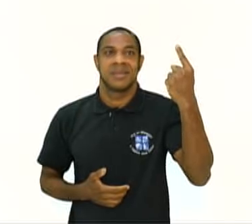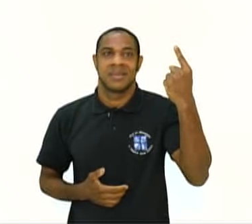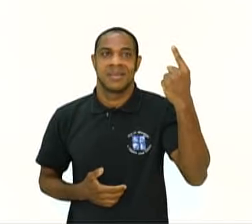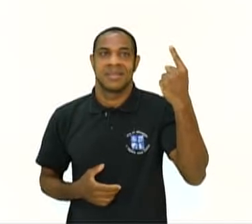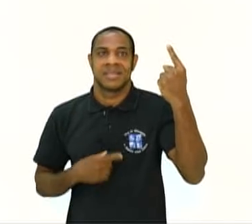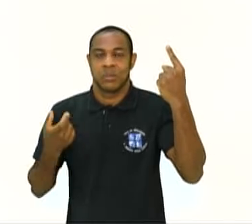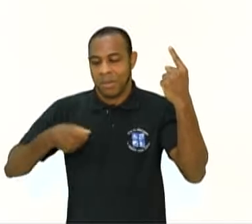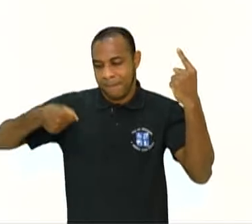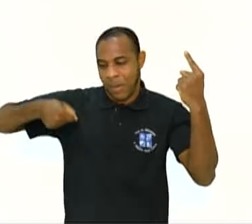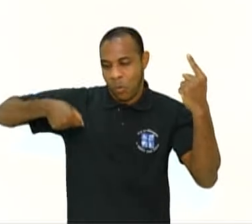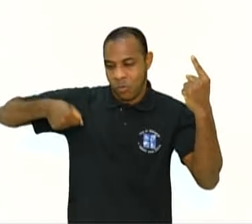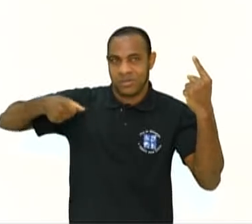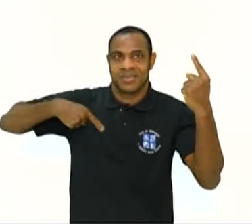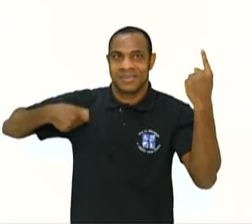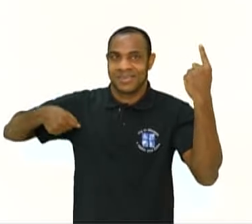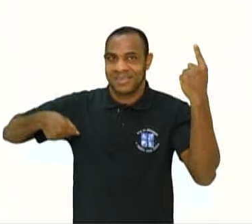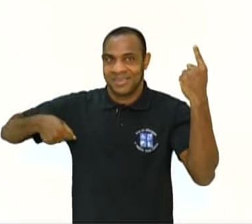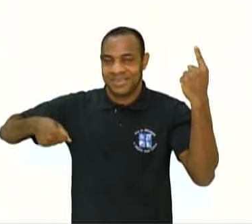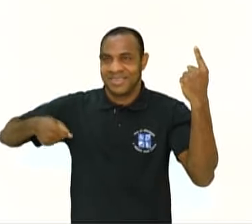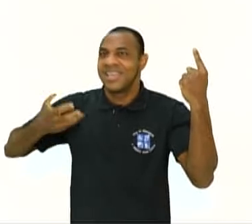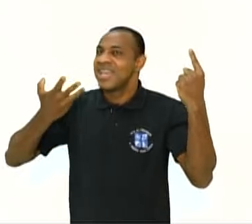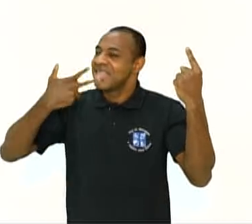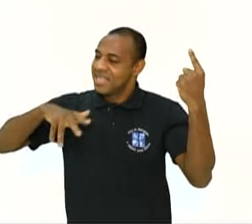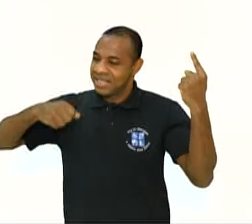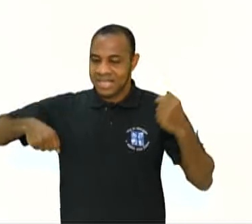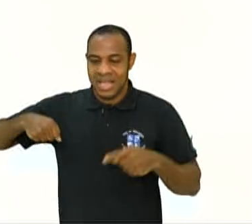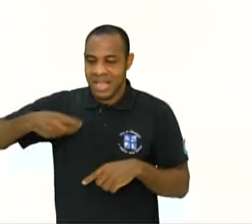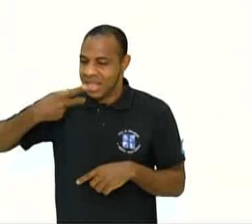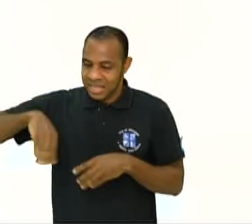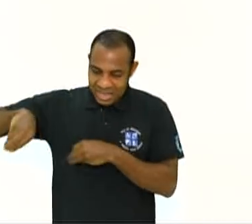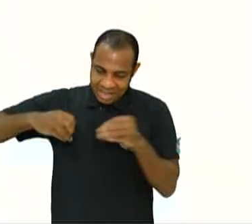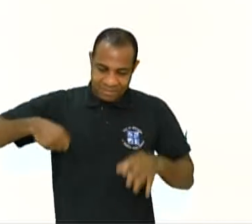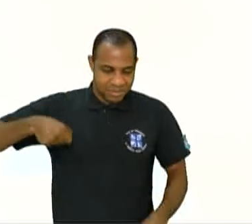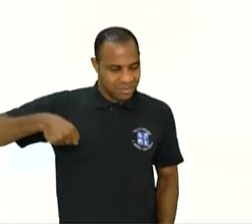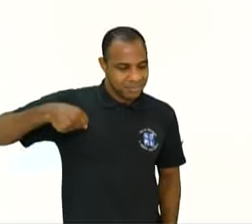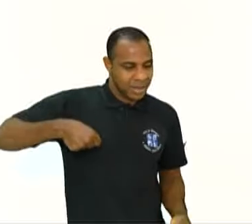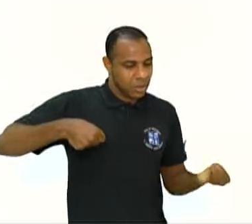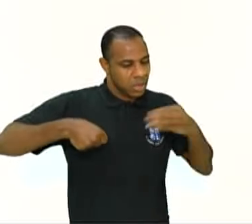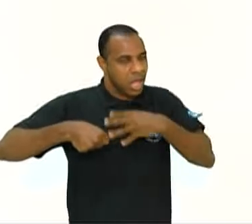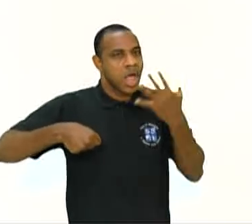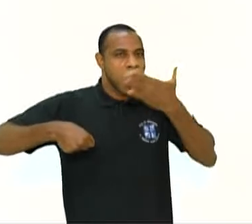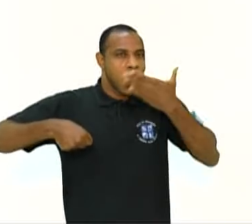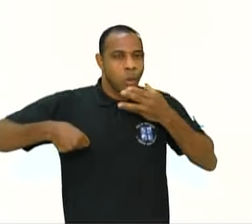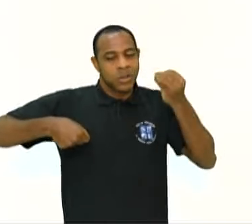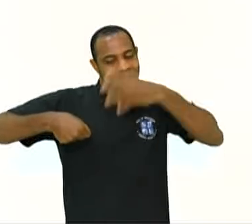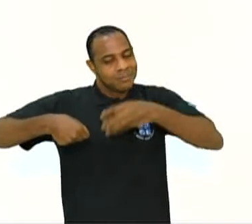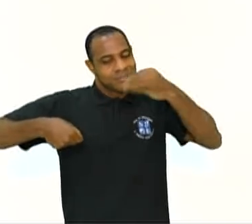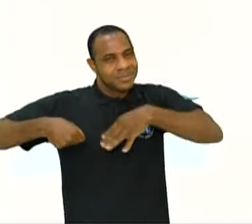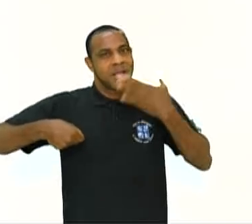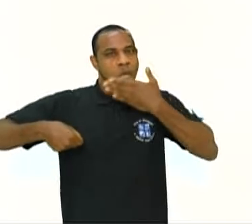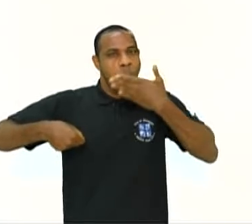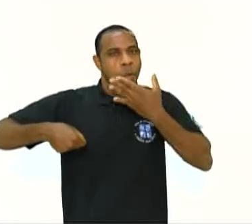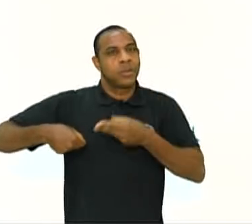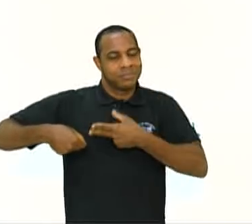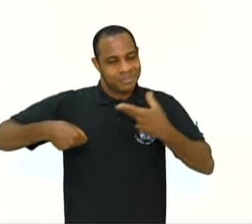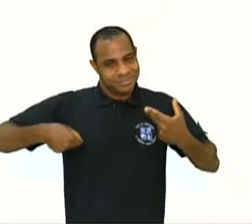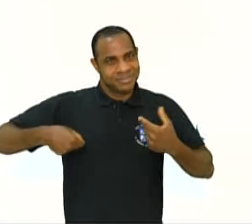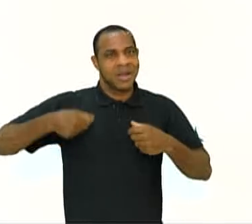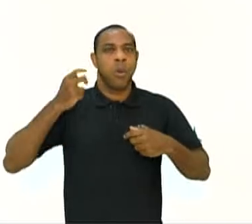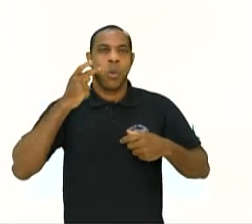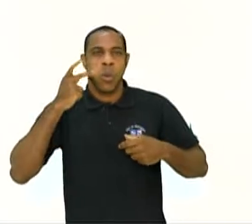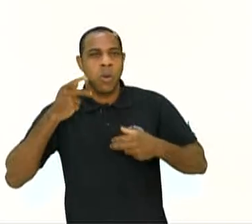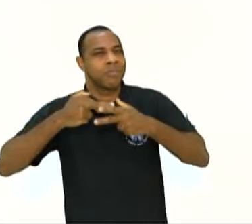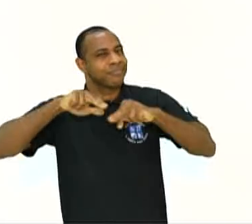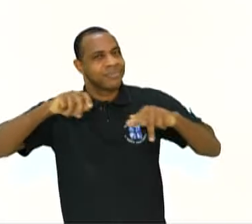uma bolsa, né, que as crianças levam para colocar o doce que elas ganham. Number